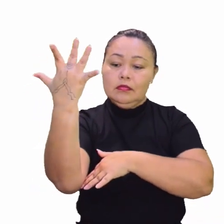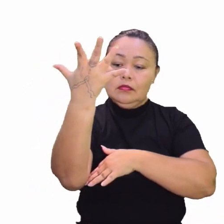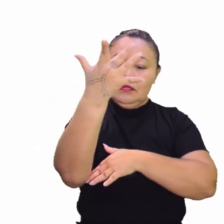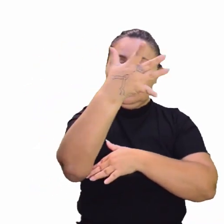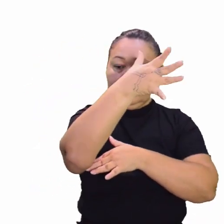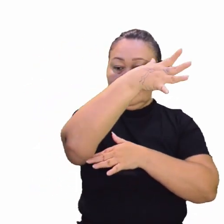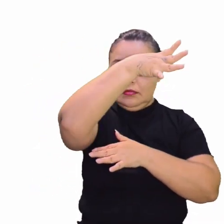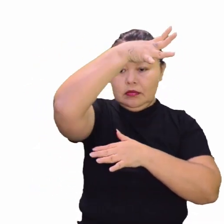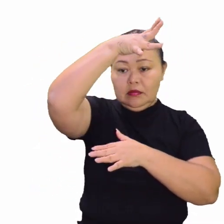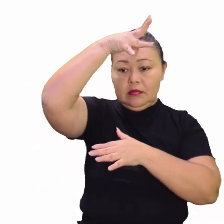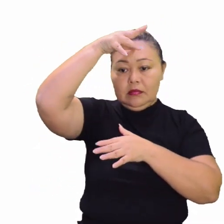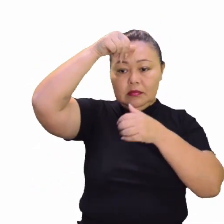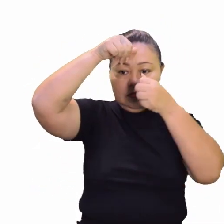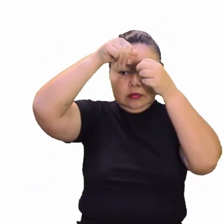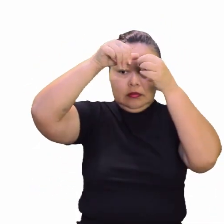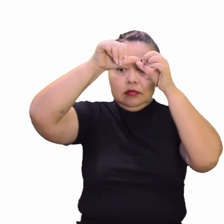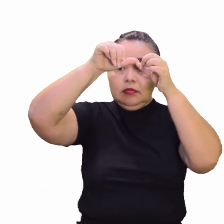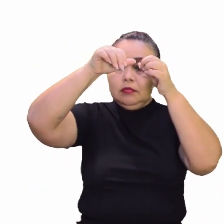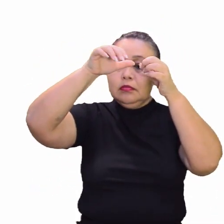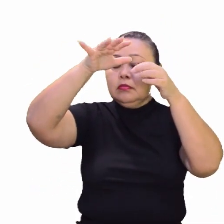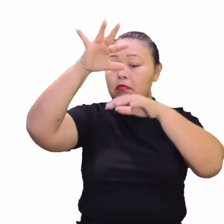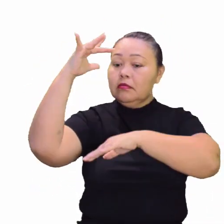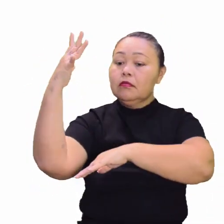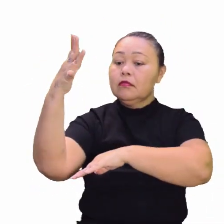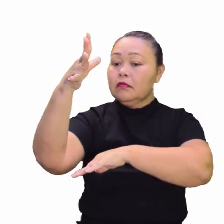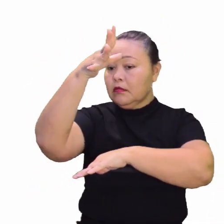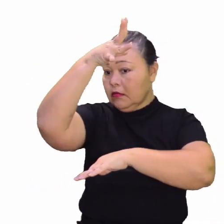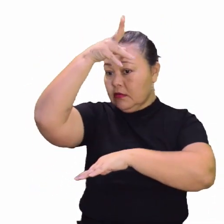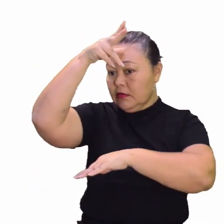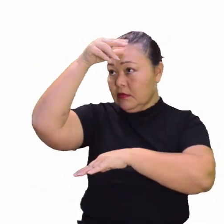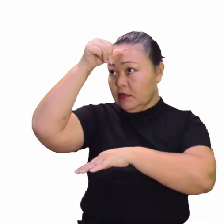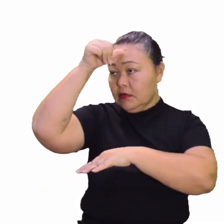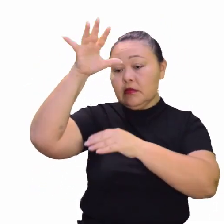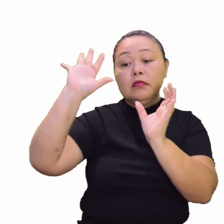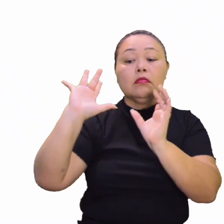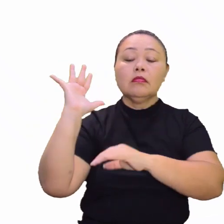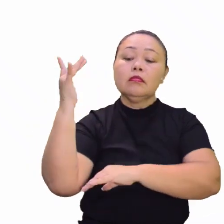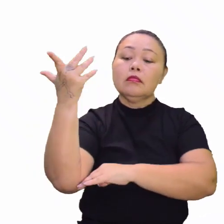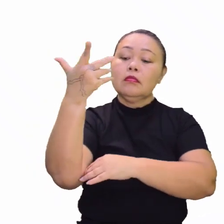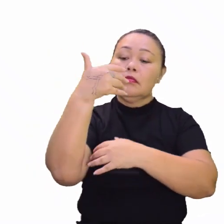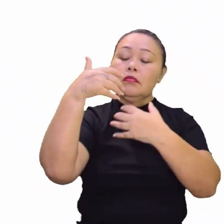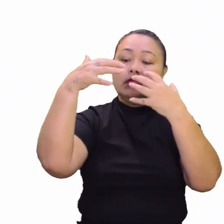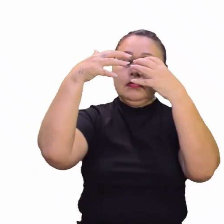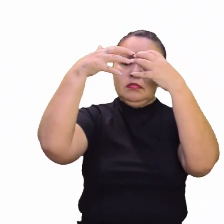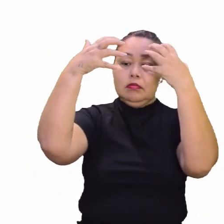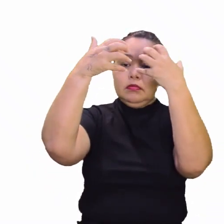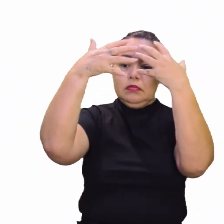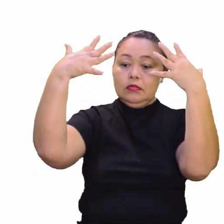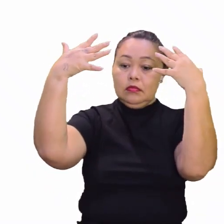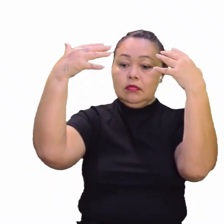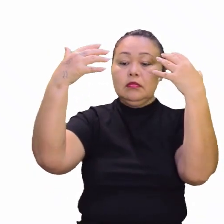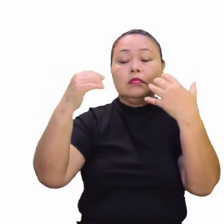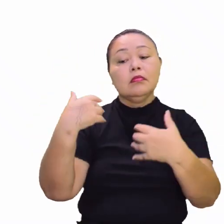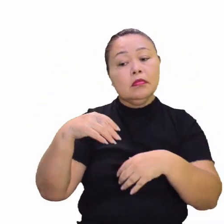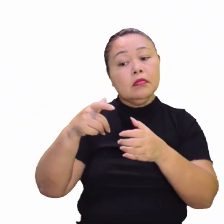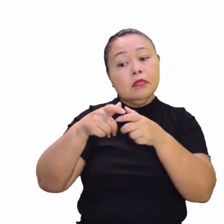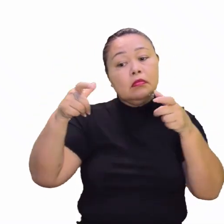floresta ombrófila aberta que predomina no estado de Rondônia. Beleza. Rogério, olha